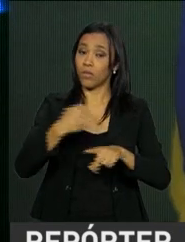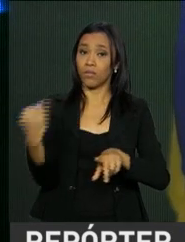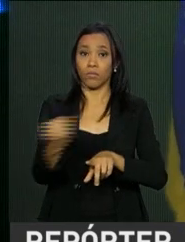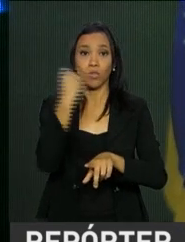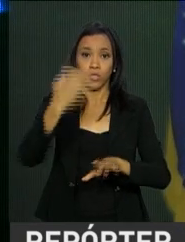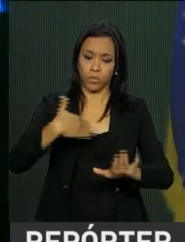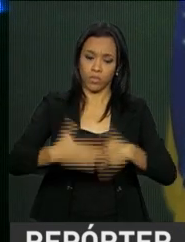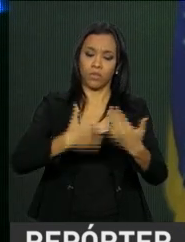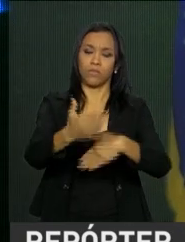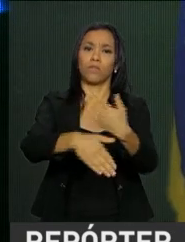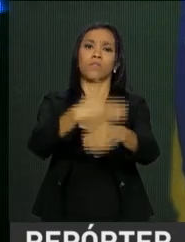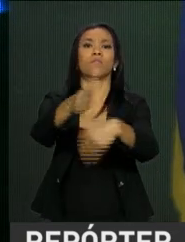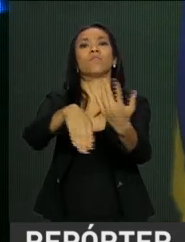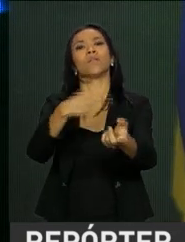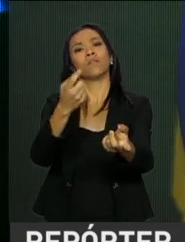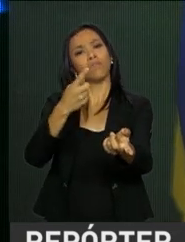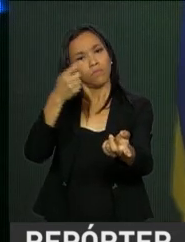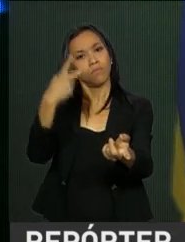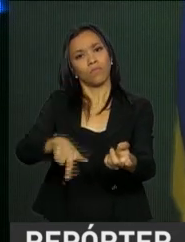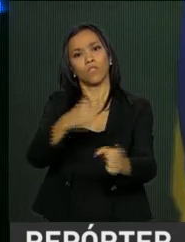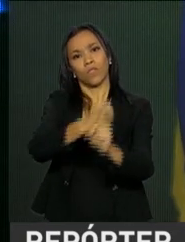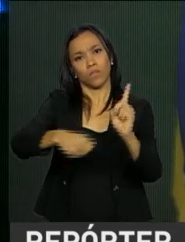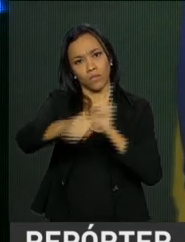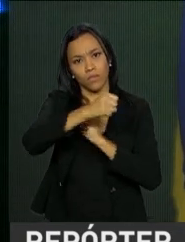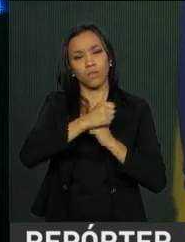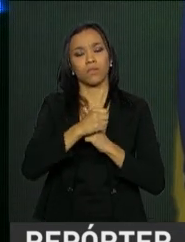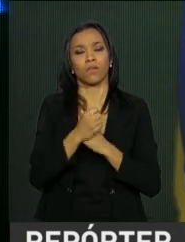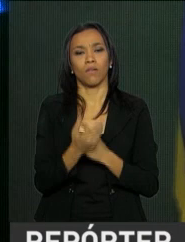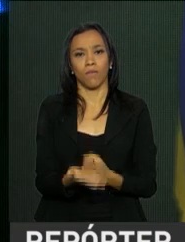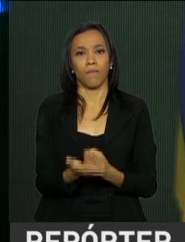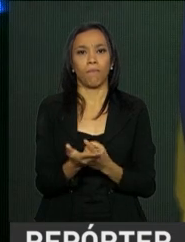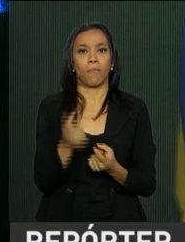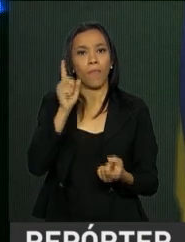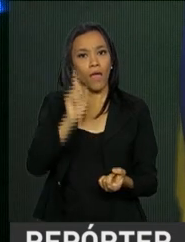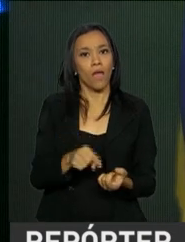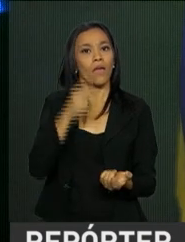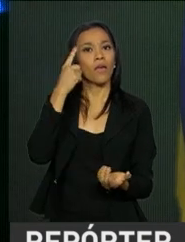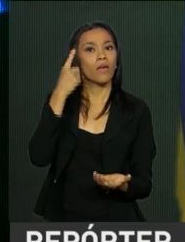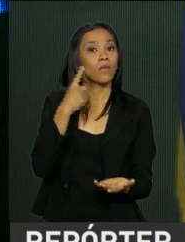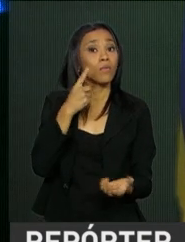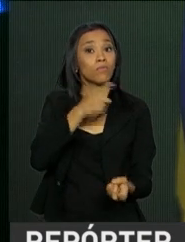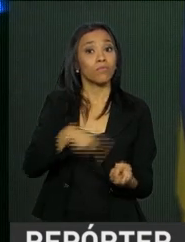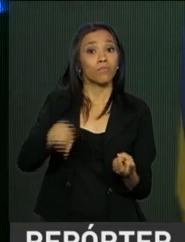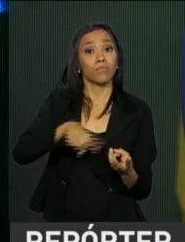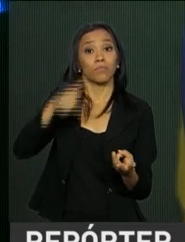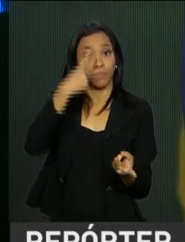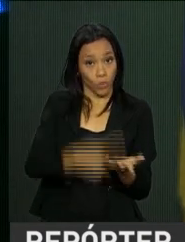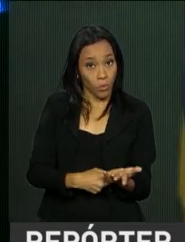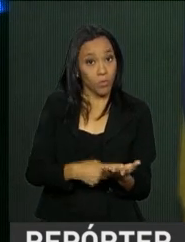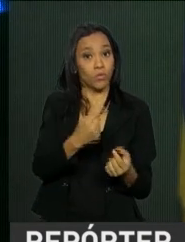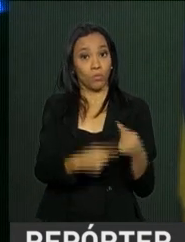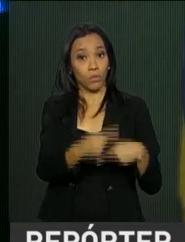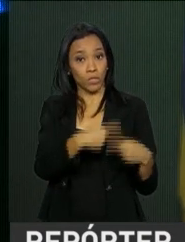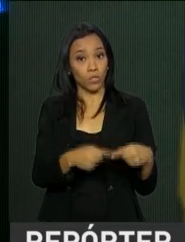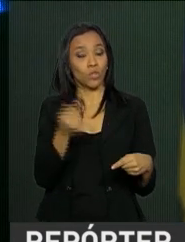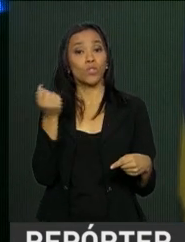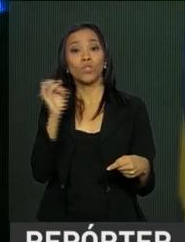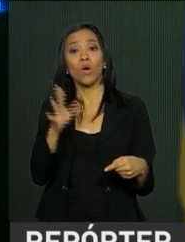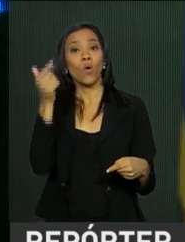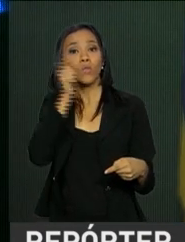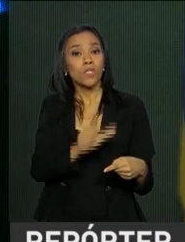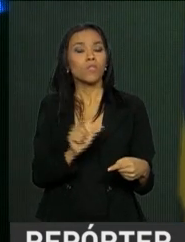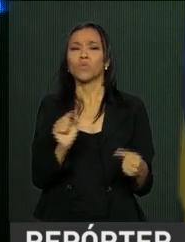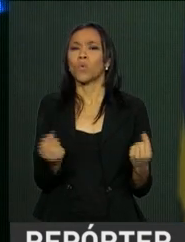e do real progresso econômico e social. Responsabilidade política, porque só avançaremos